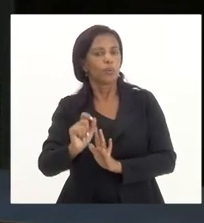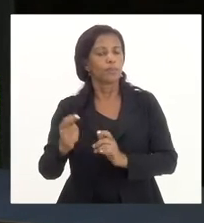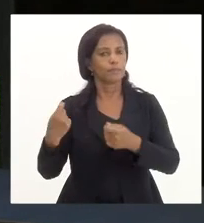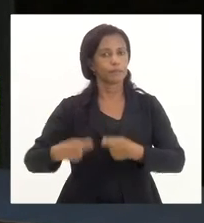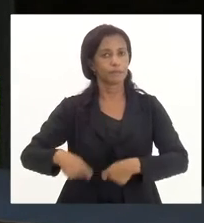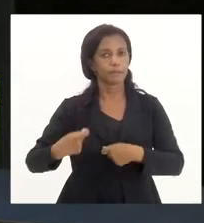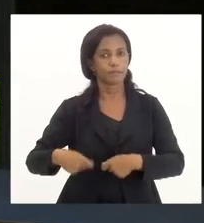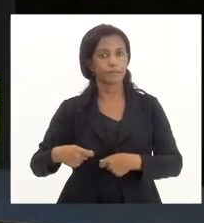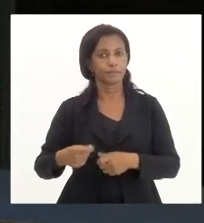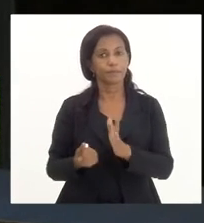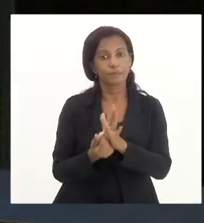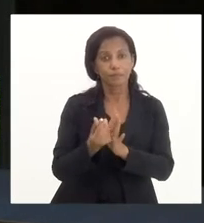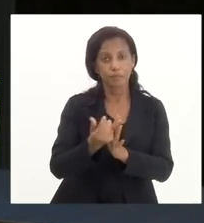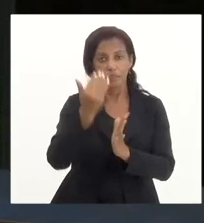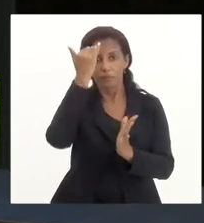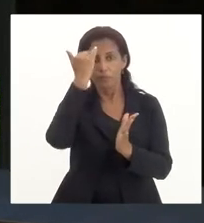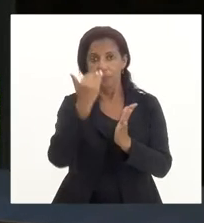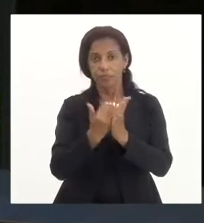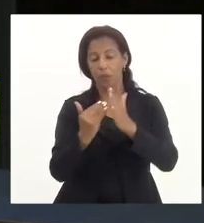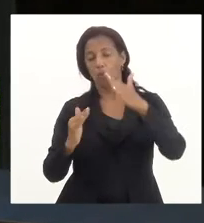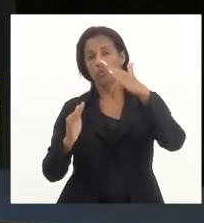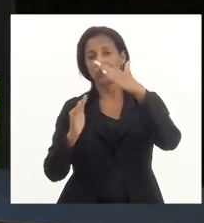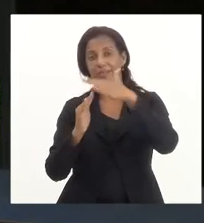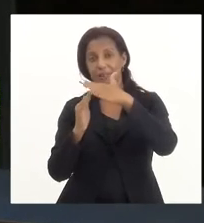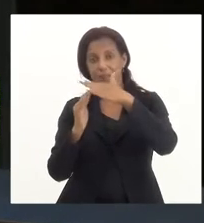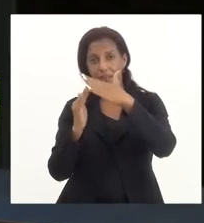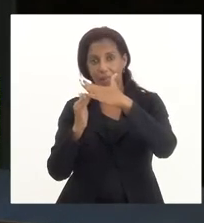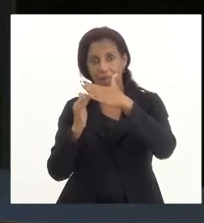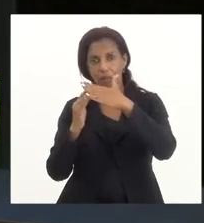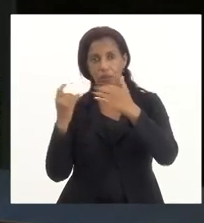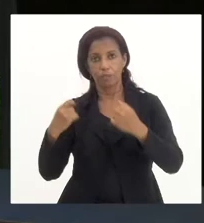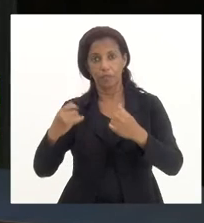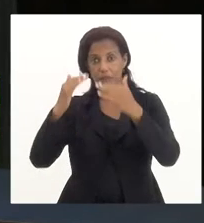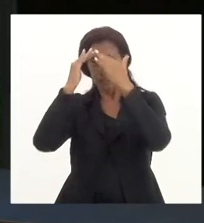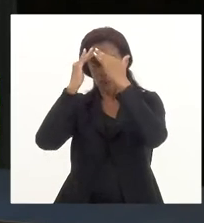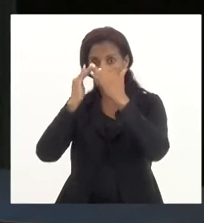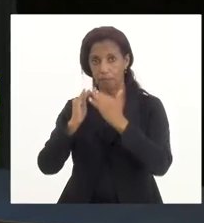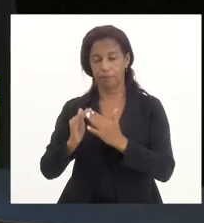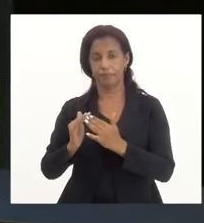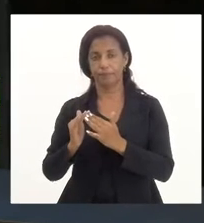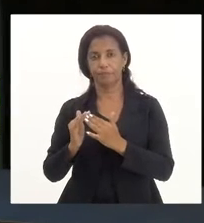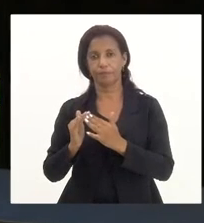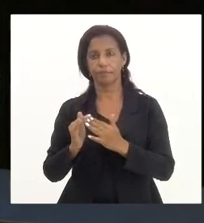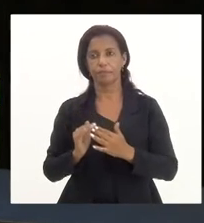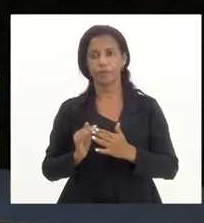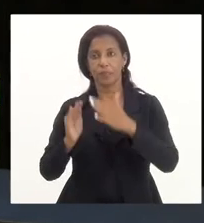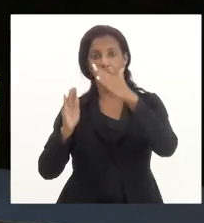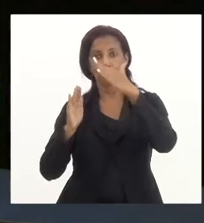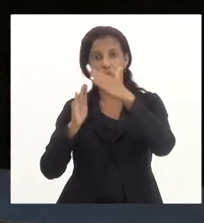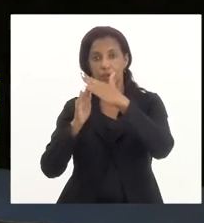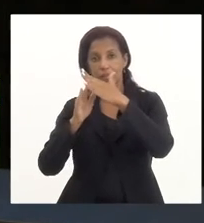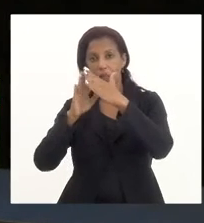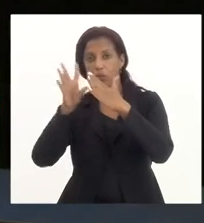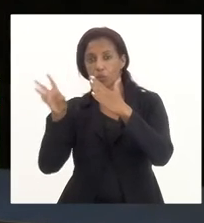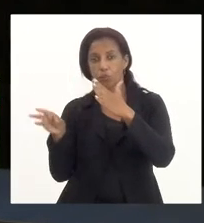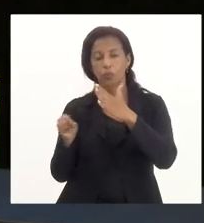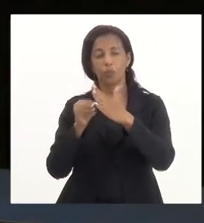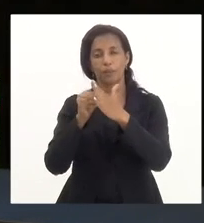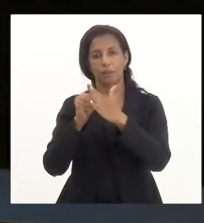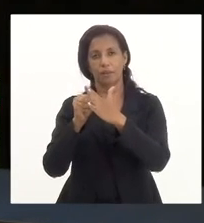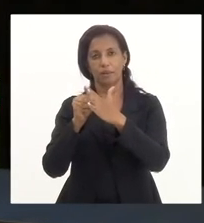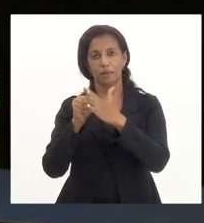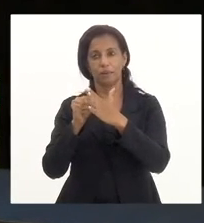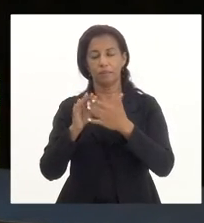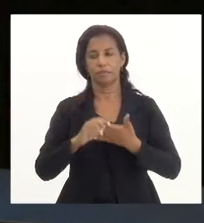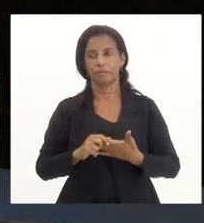reforçamento obedecerá a um teto ele vai ter que cumprir um teto no e o teto eu não agregado ou